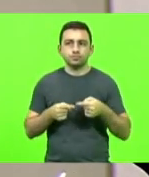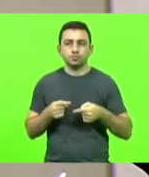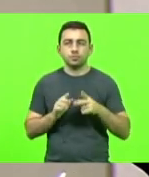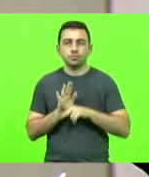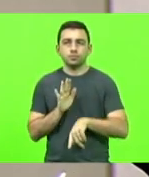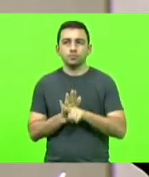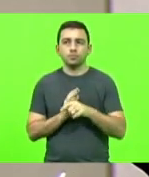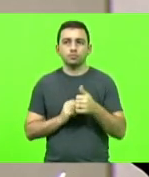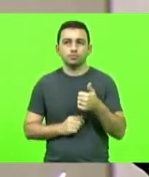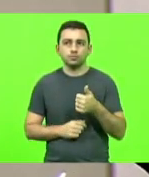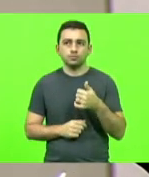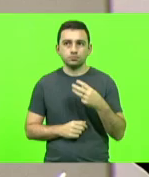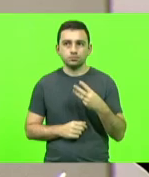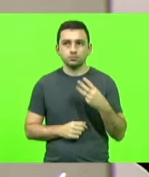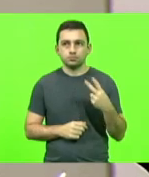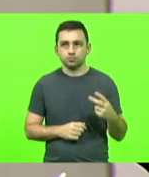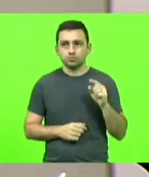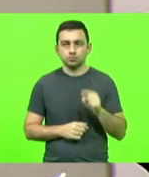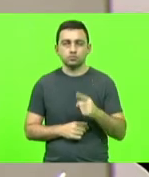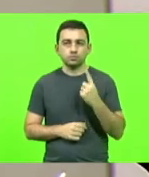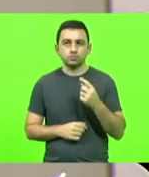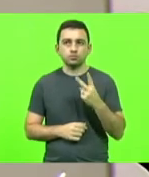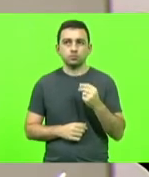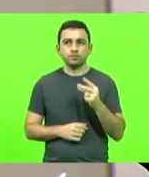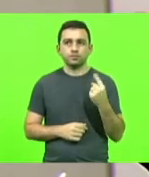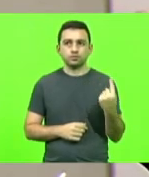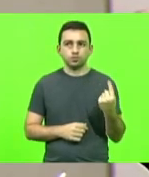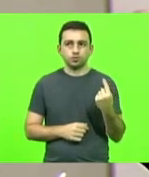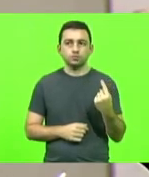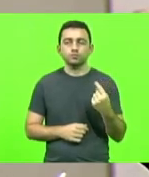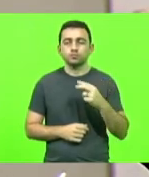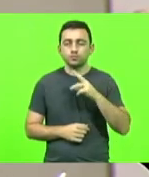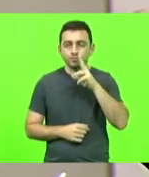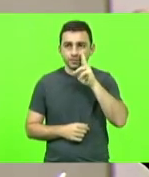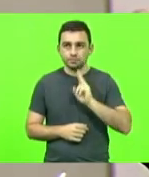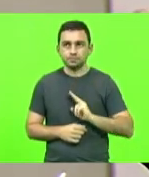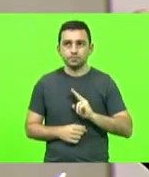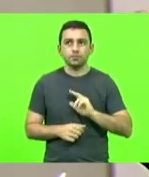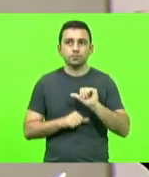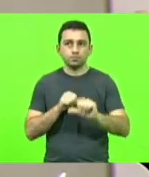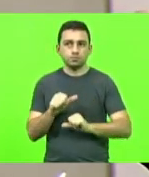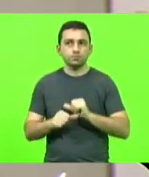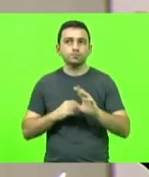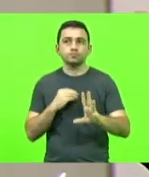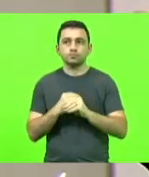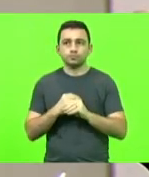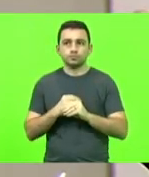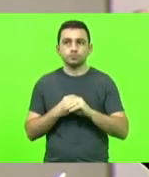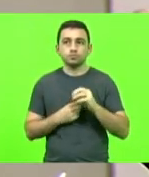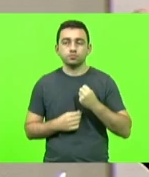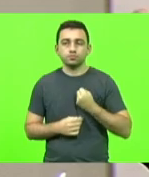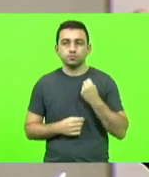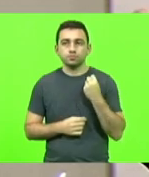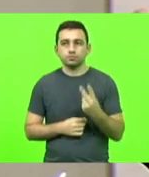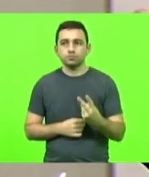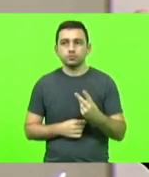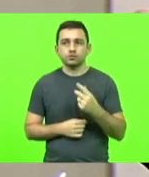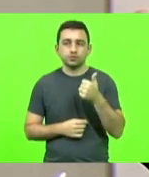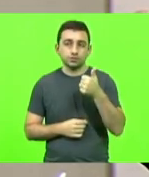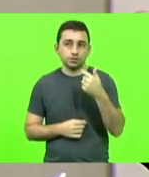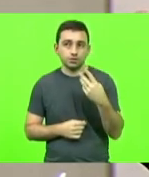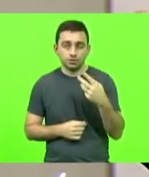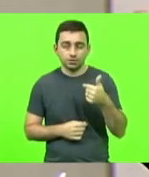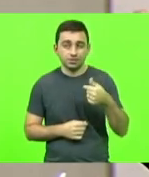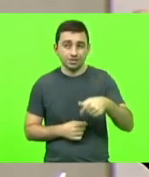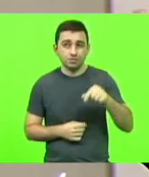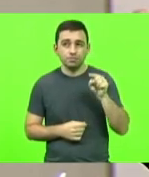de lei 132.1/2021, autor deputado Ivan Nats. Altera o anexo 2 da lei 17.335,